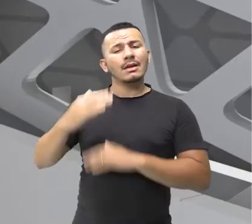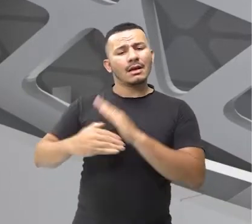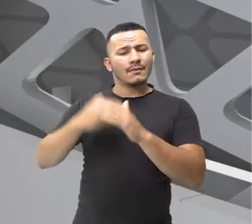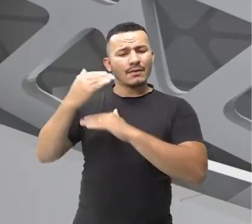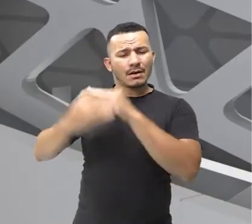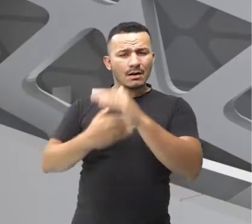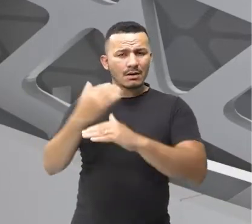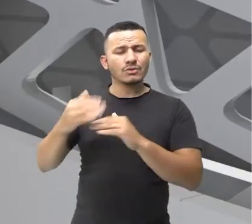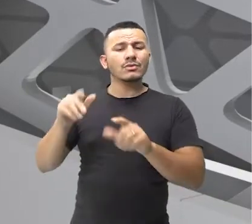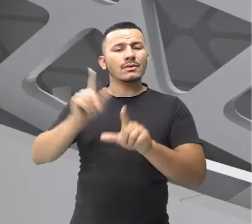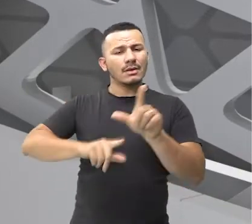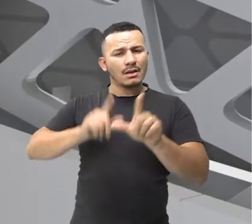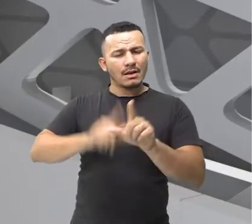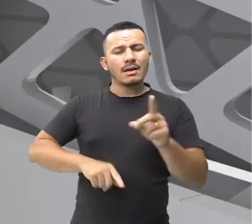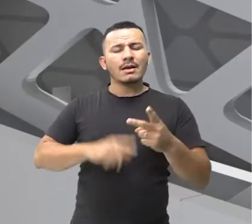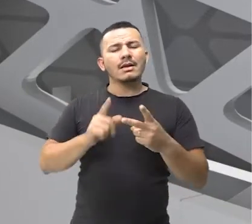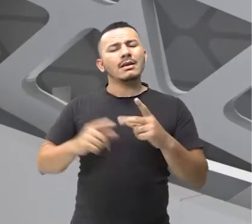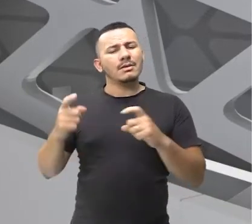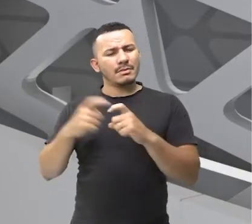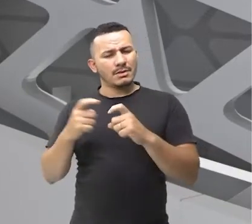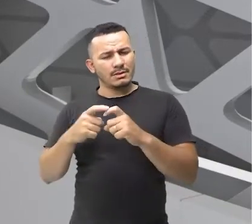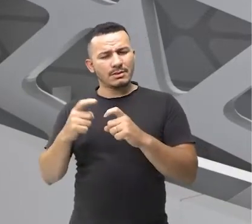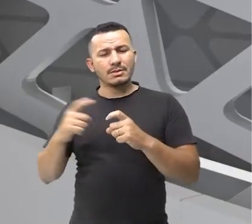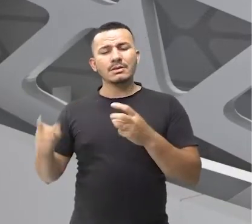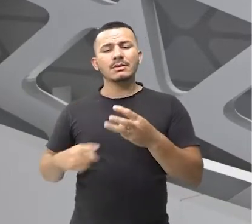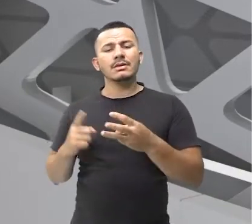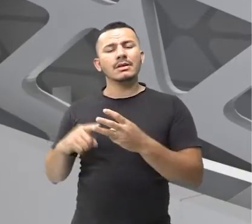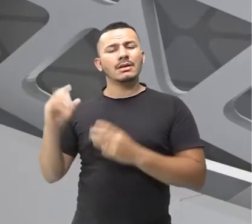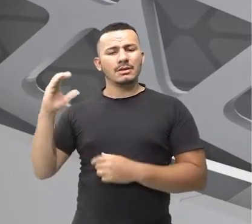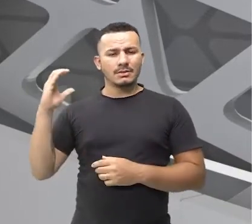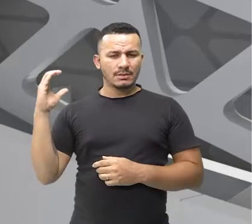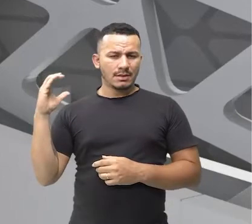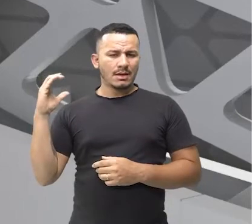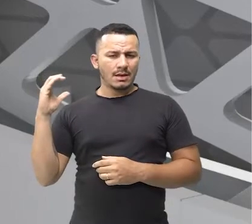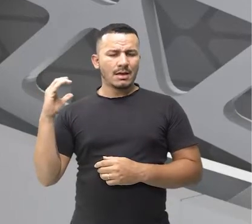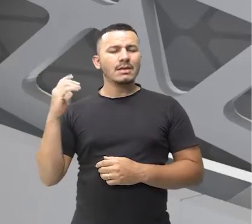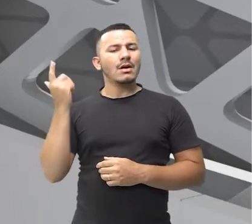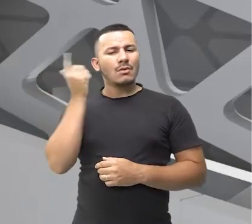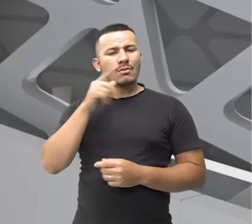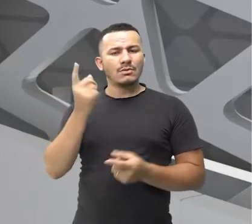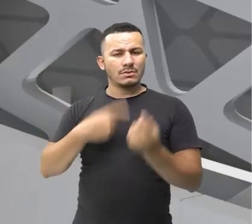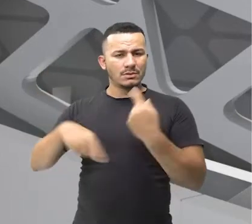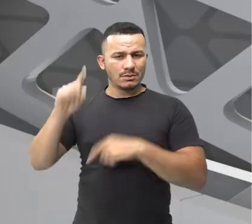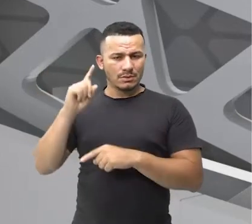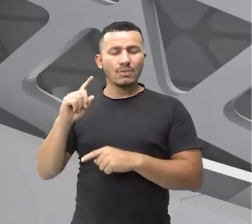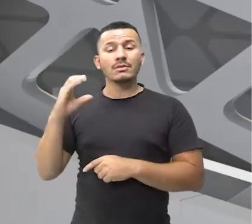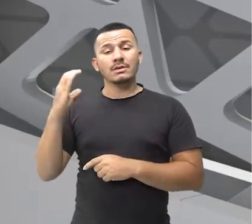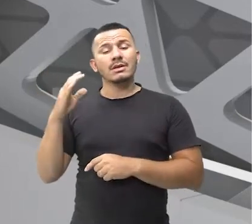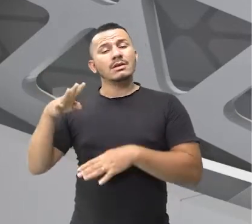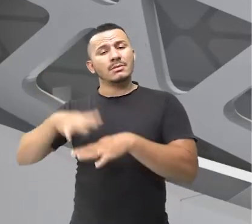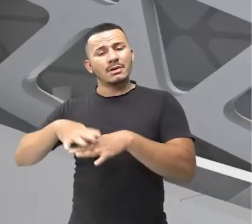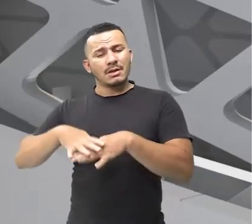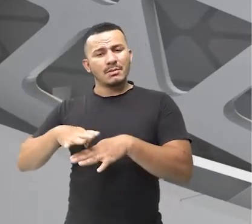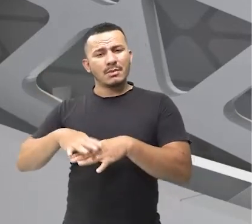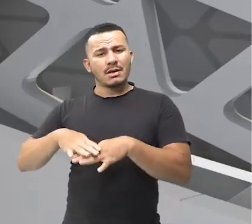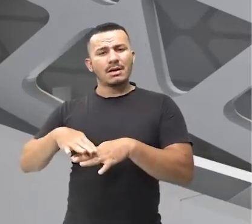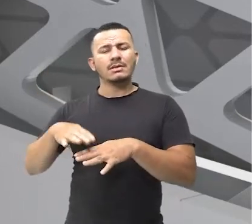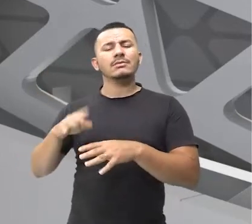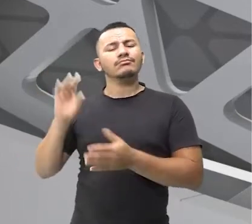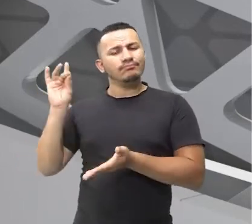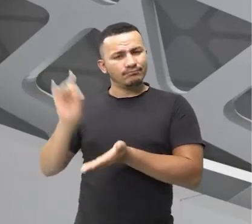nas letras, medicina e ciência. E ciências matemáticas que geraram